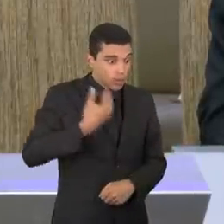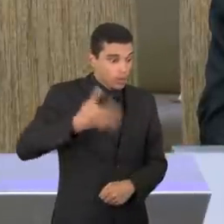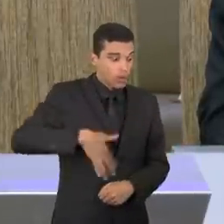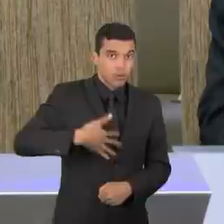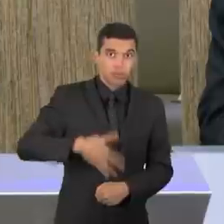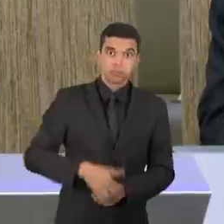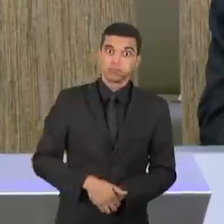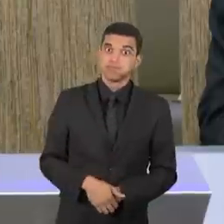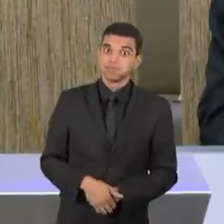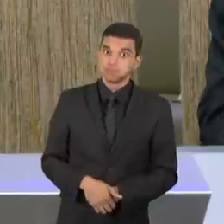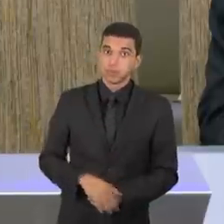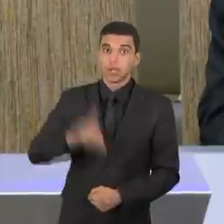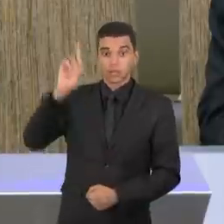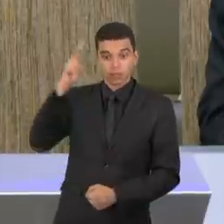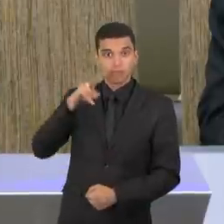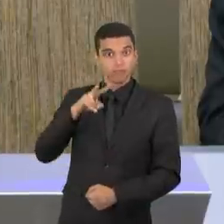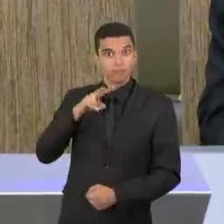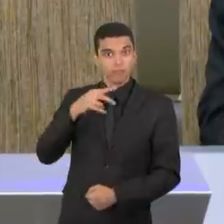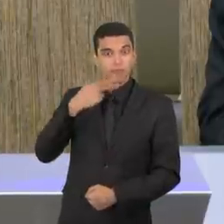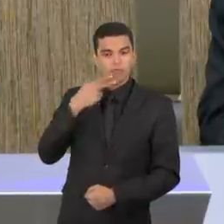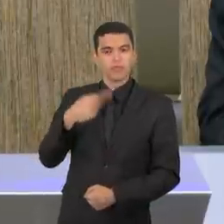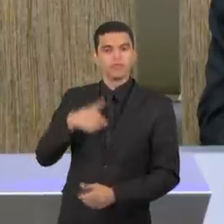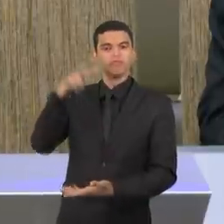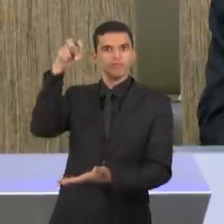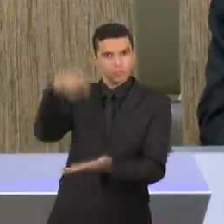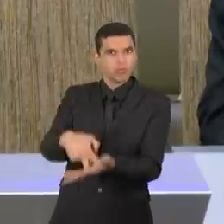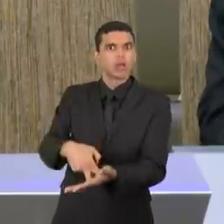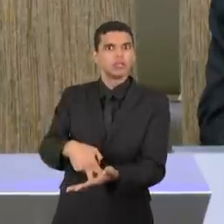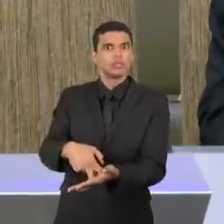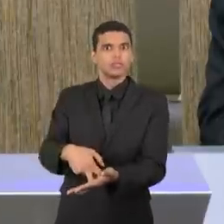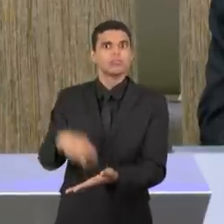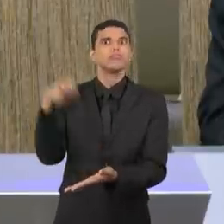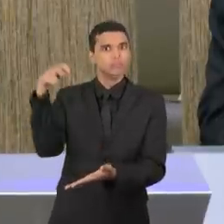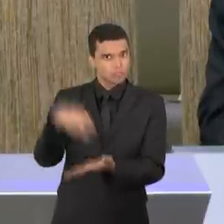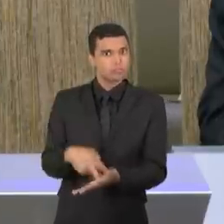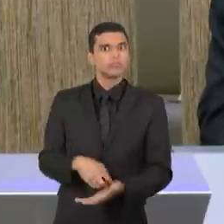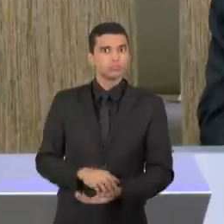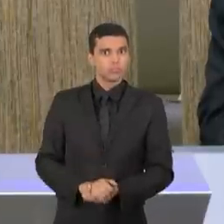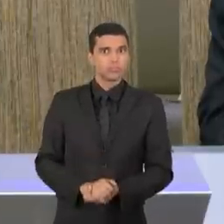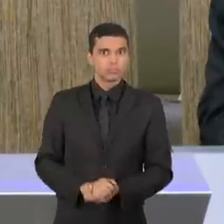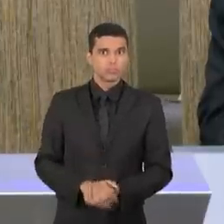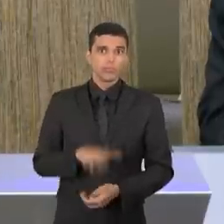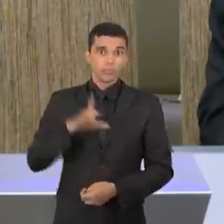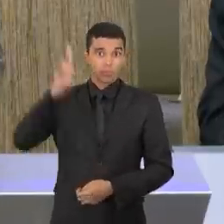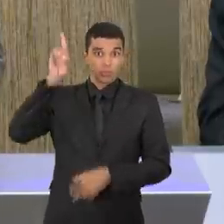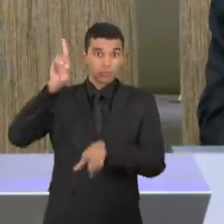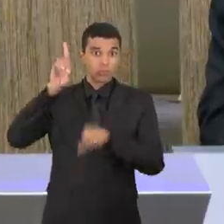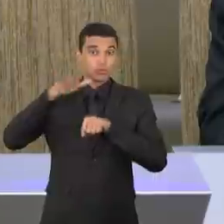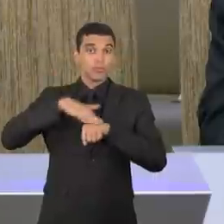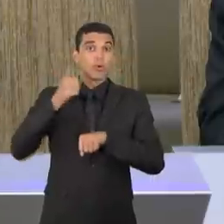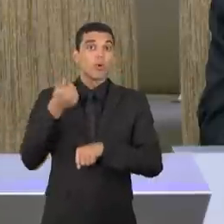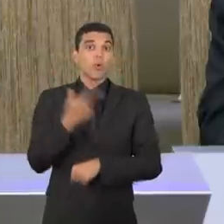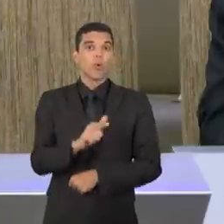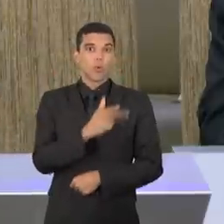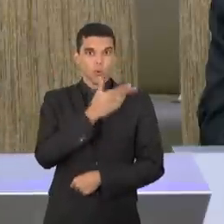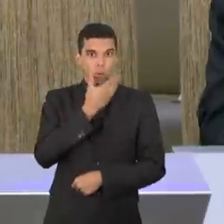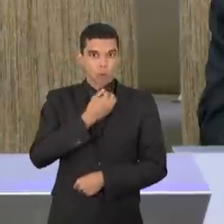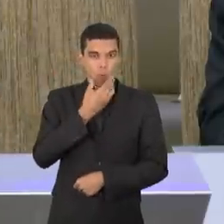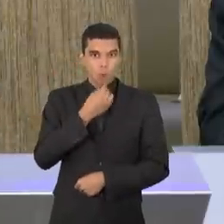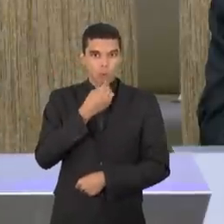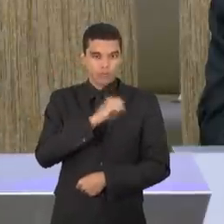o profeta Joel aqui, proferindo um